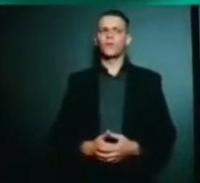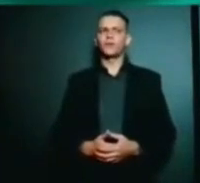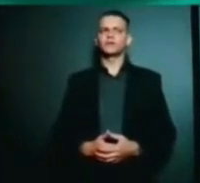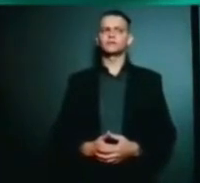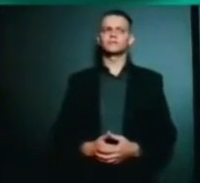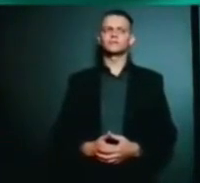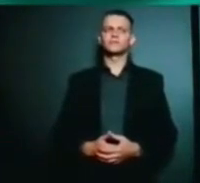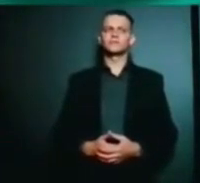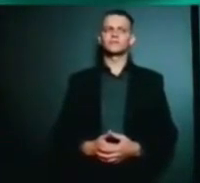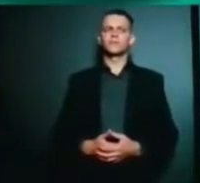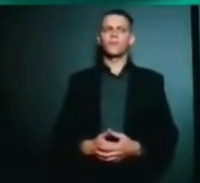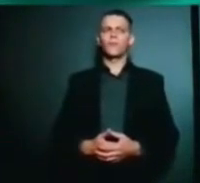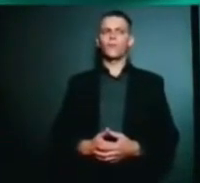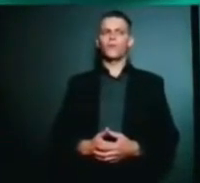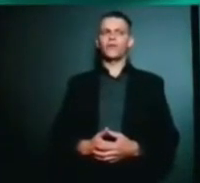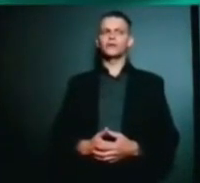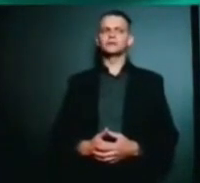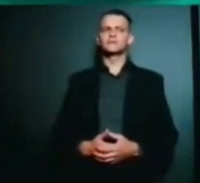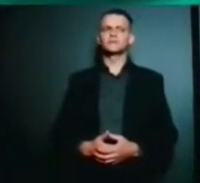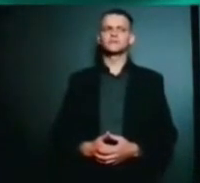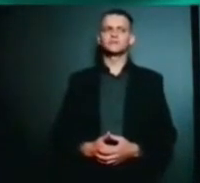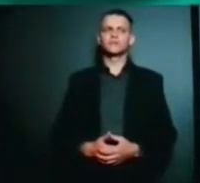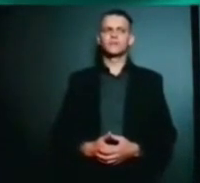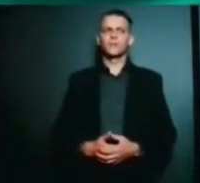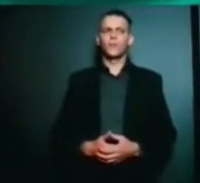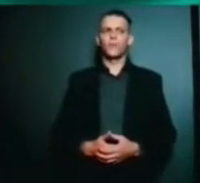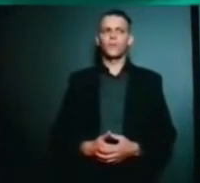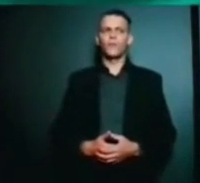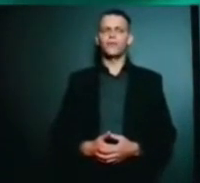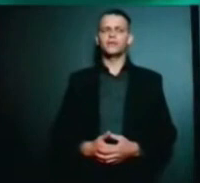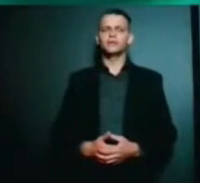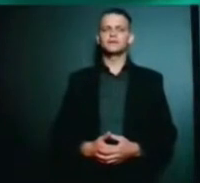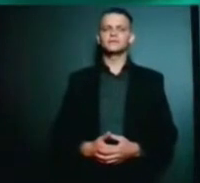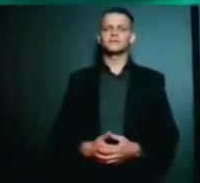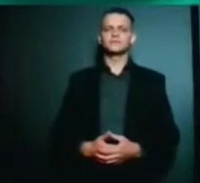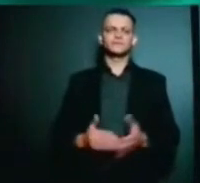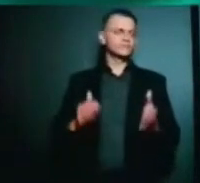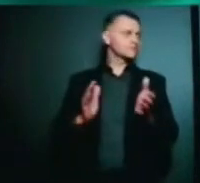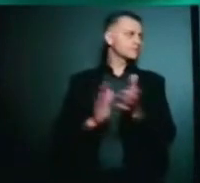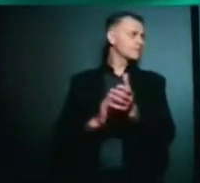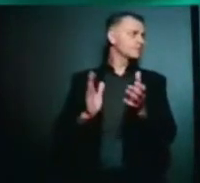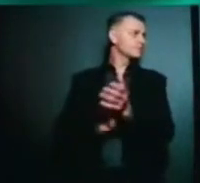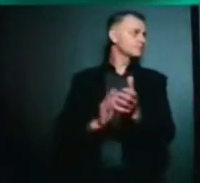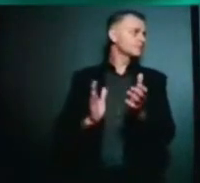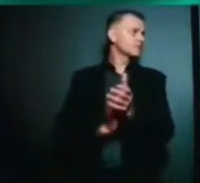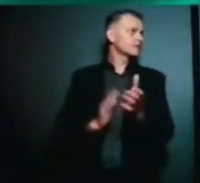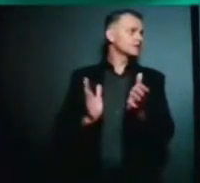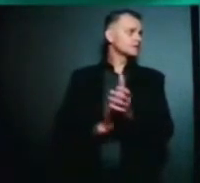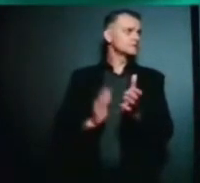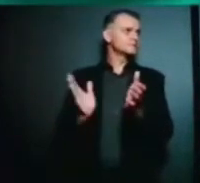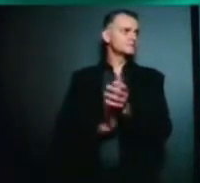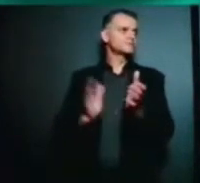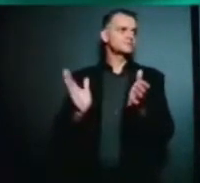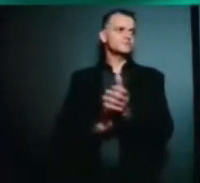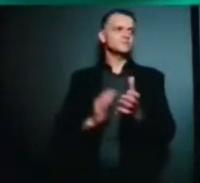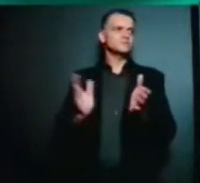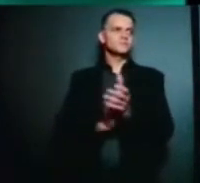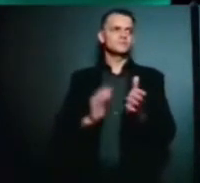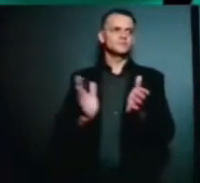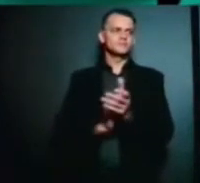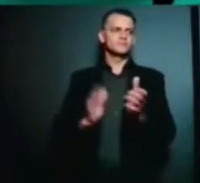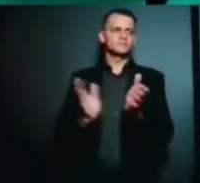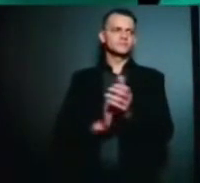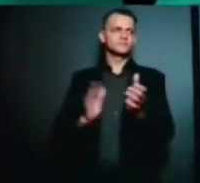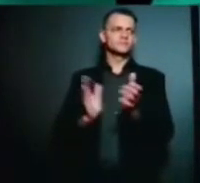de palmas a todos os brasileiros, aos que estão presos nessa tirania do judiciário, nesse terrorismo